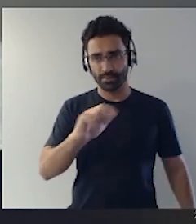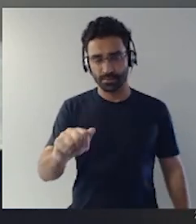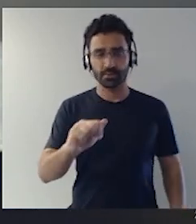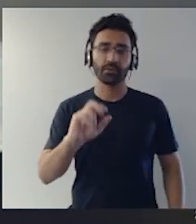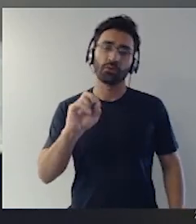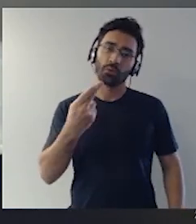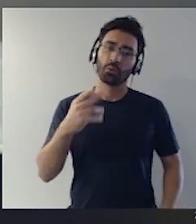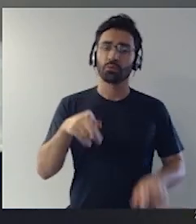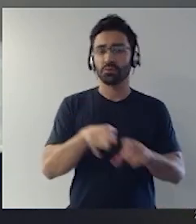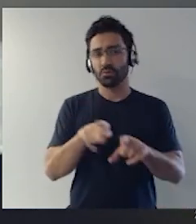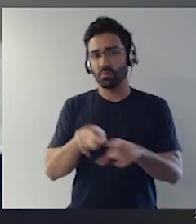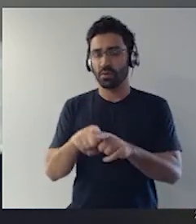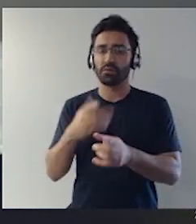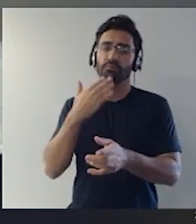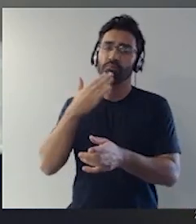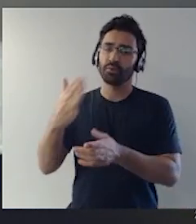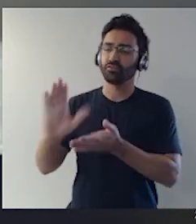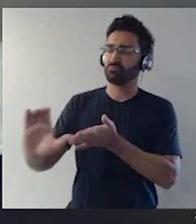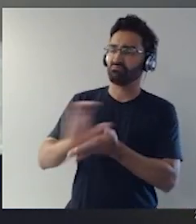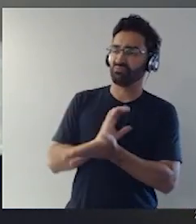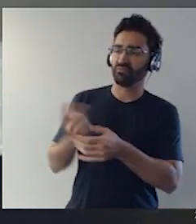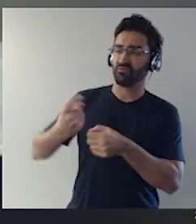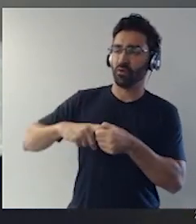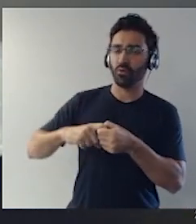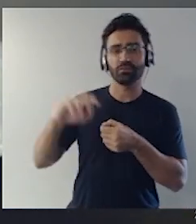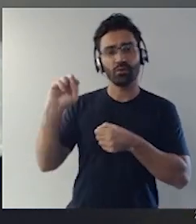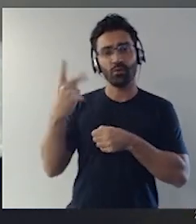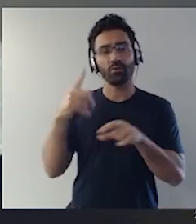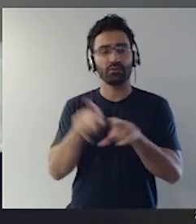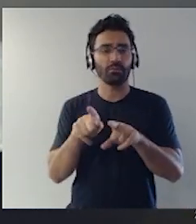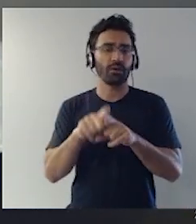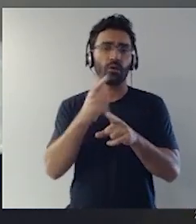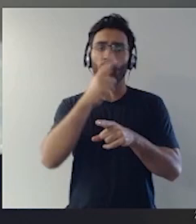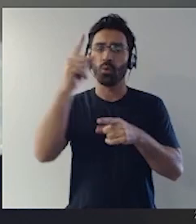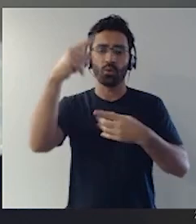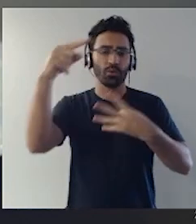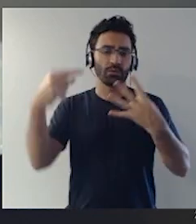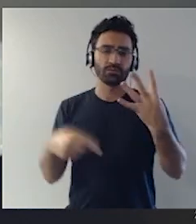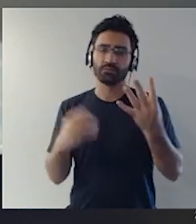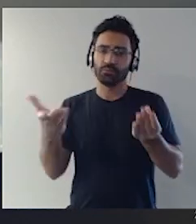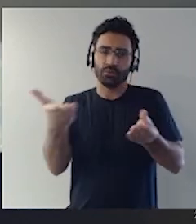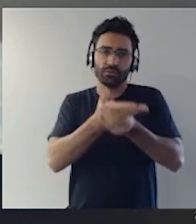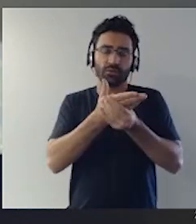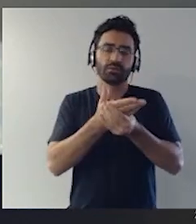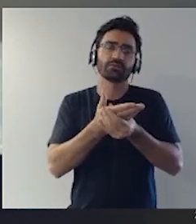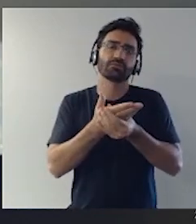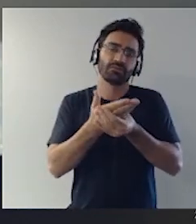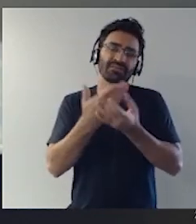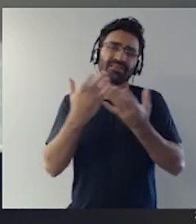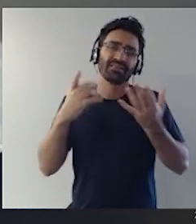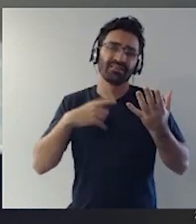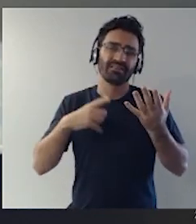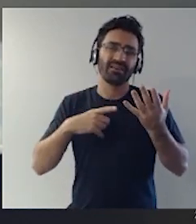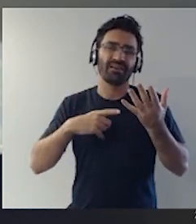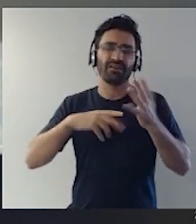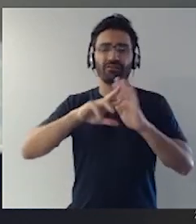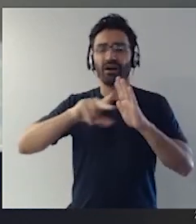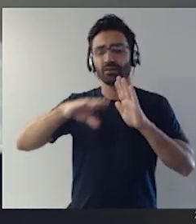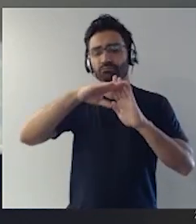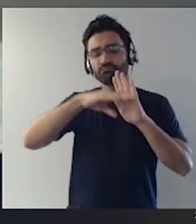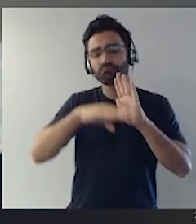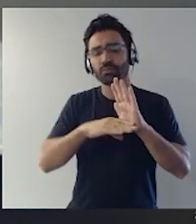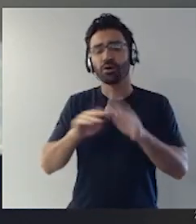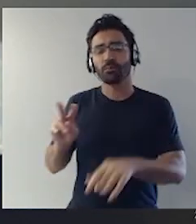de ressarcimento, ou para outras medidas cautelares, esse escopo protetivo do